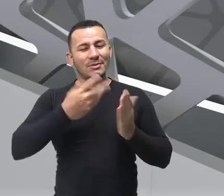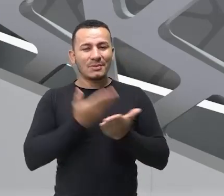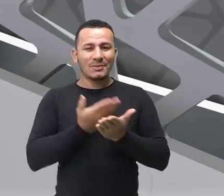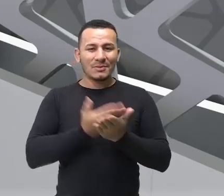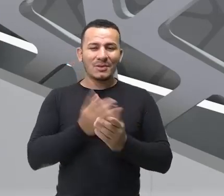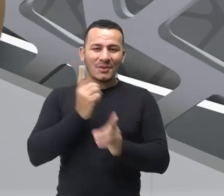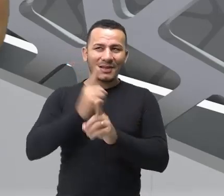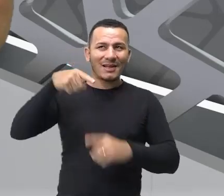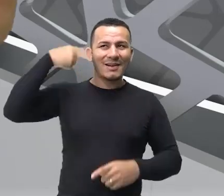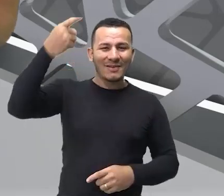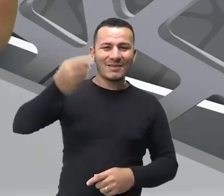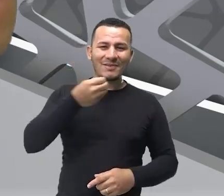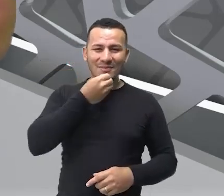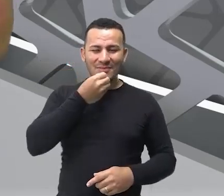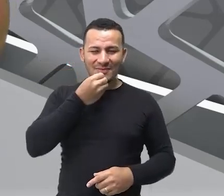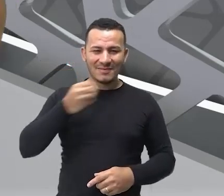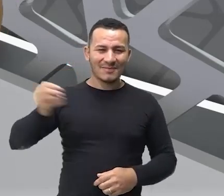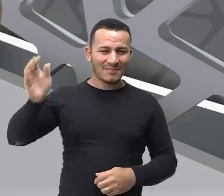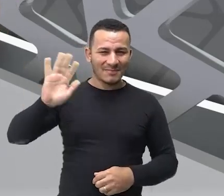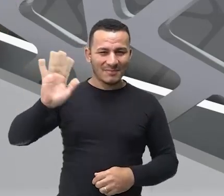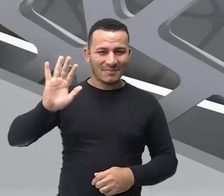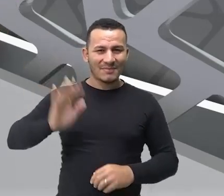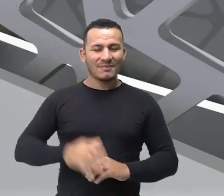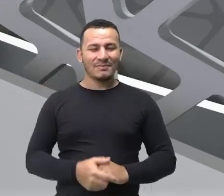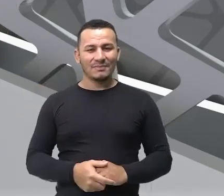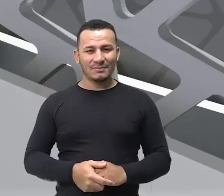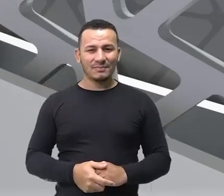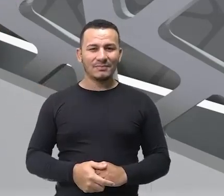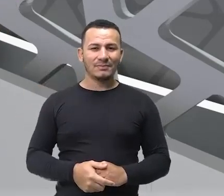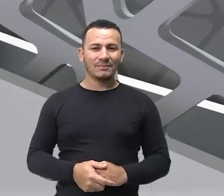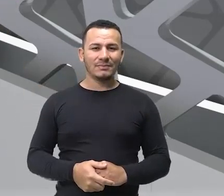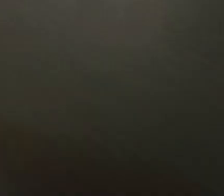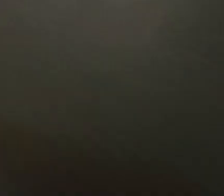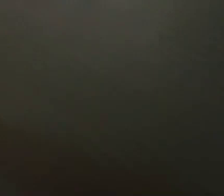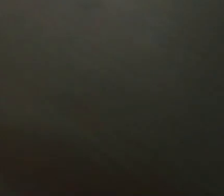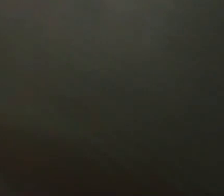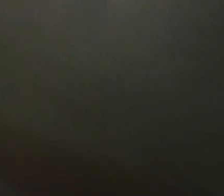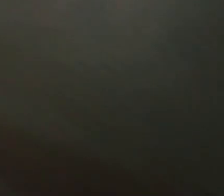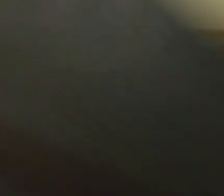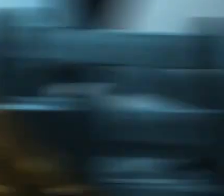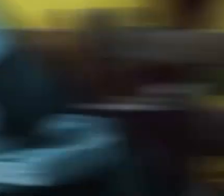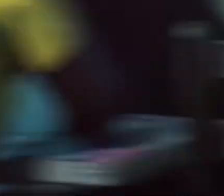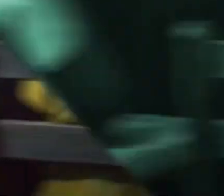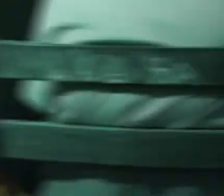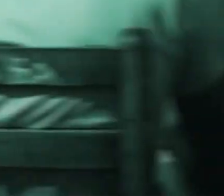bom? Espero encontrar vocês em breve. Até mais, gente!